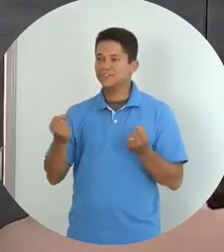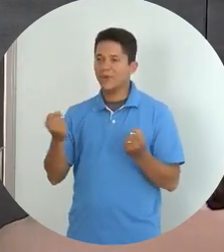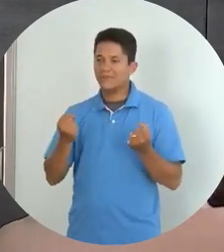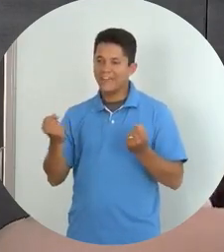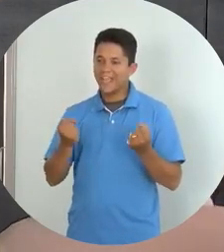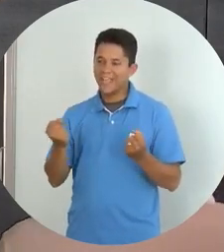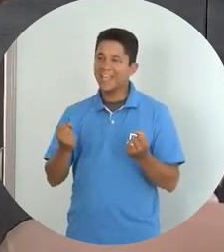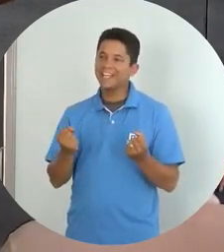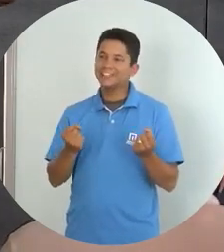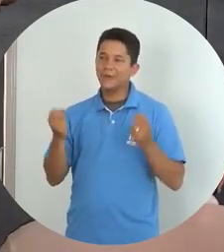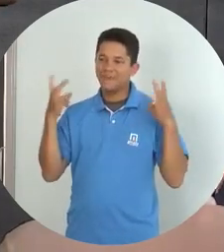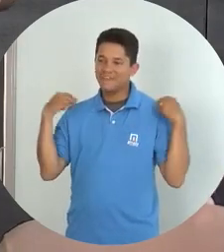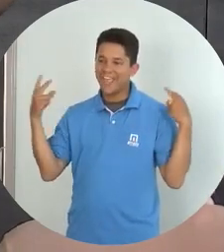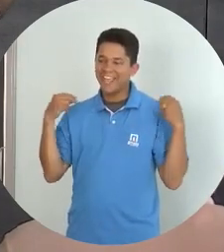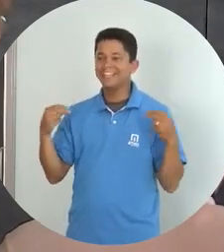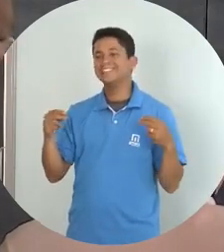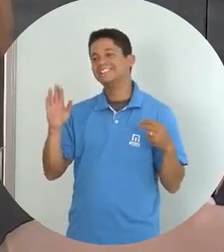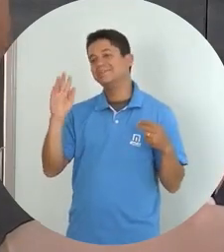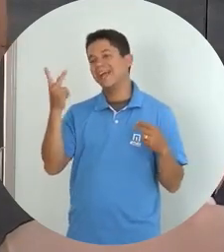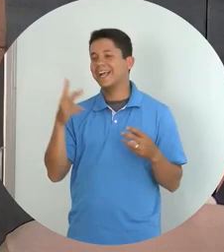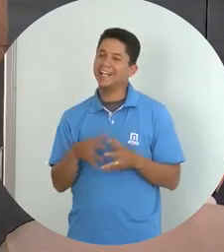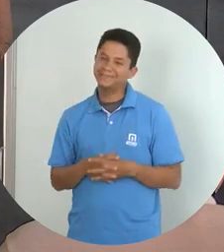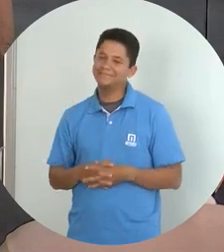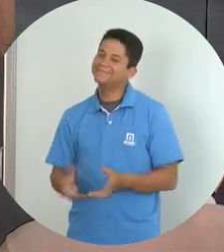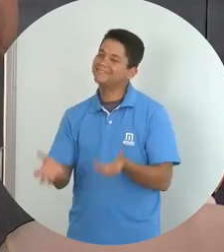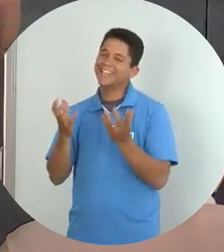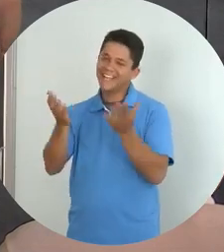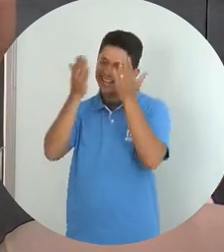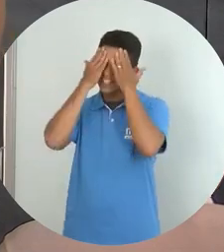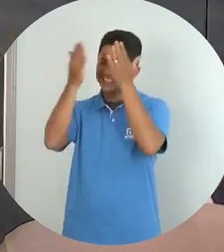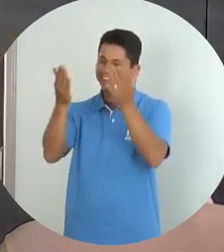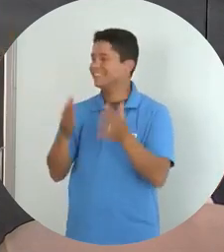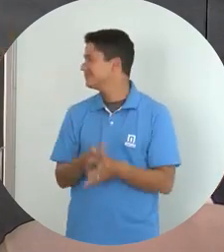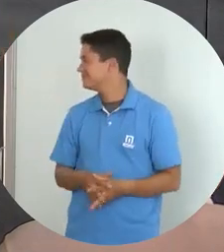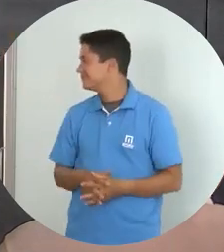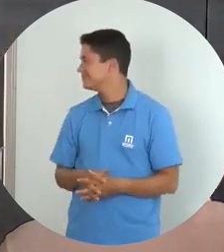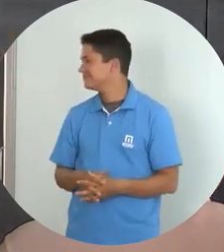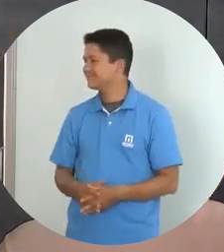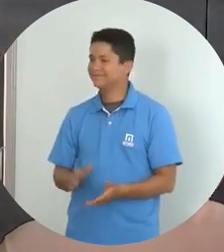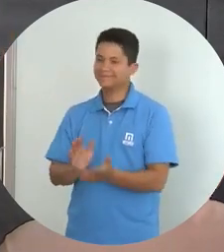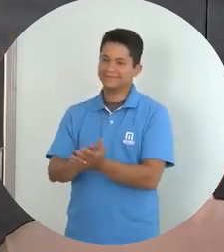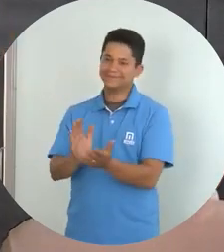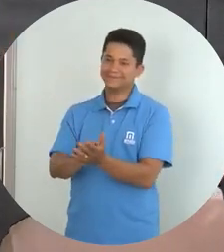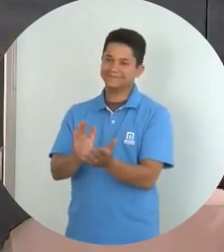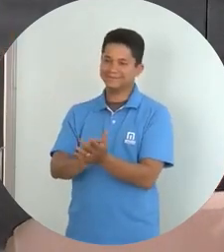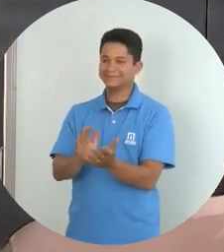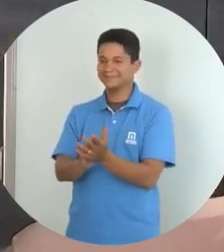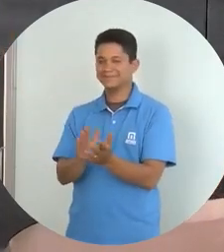Tá certo, gente? Eu queria só agradecer. Muito obrigado.